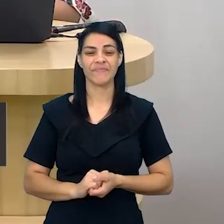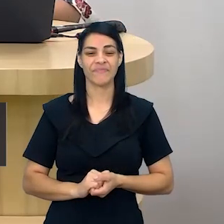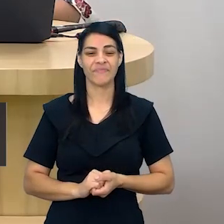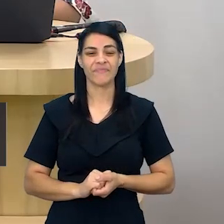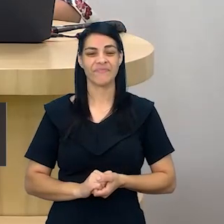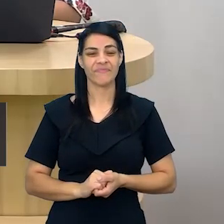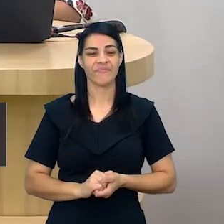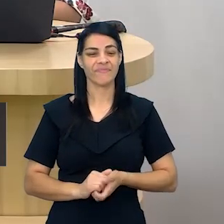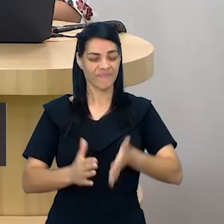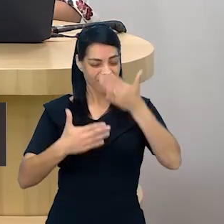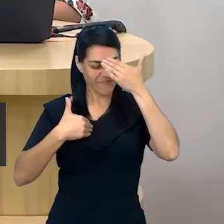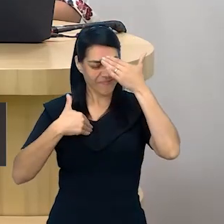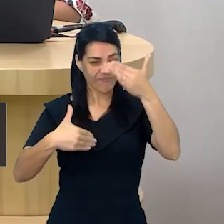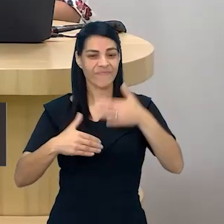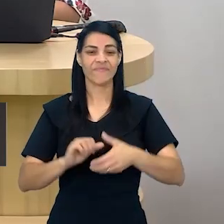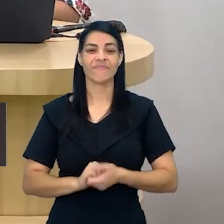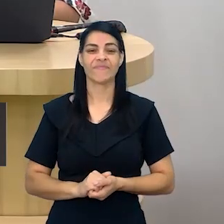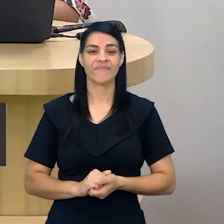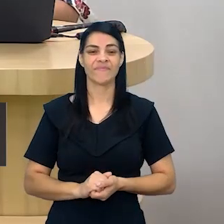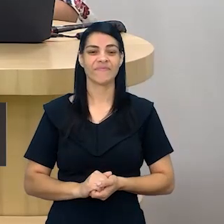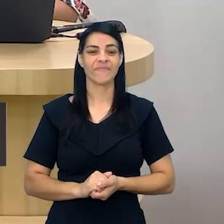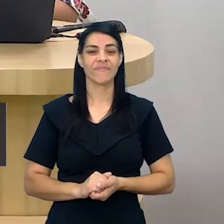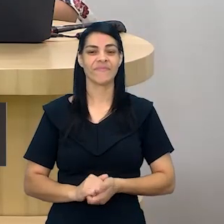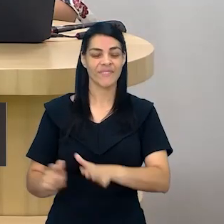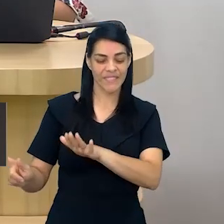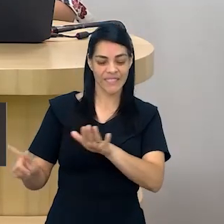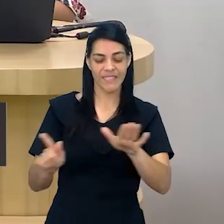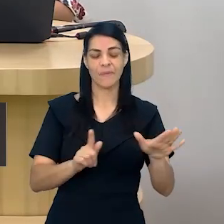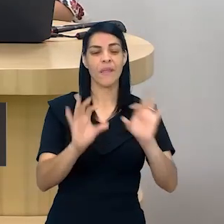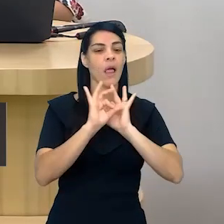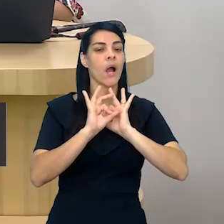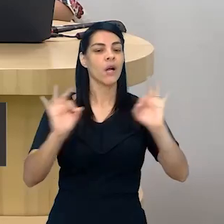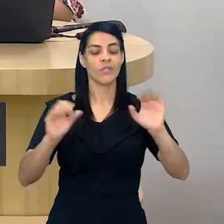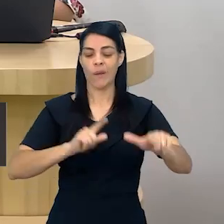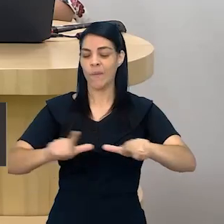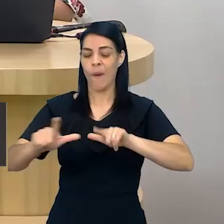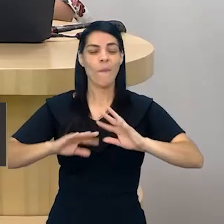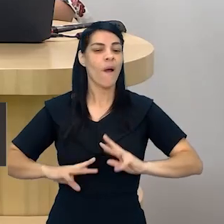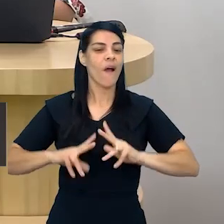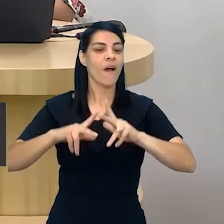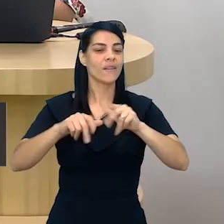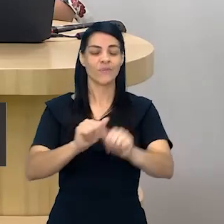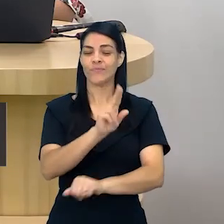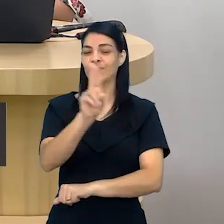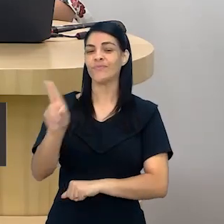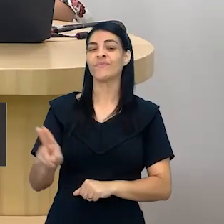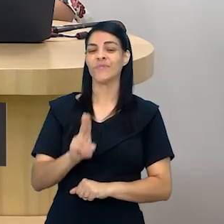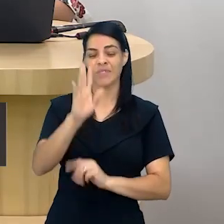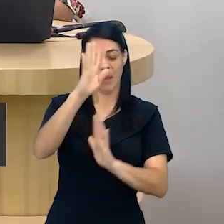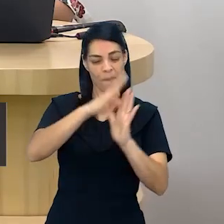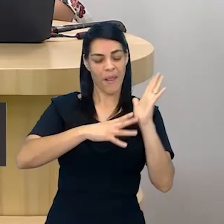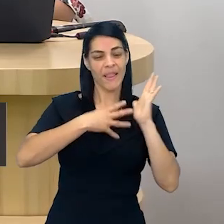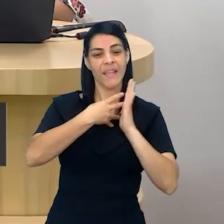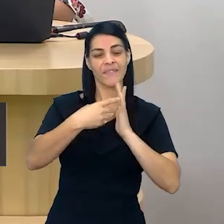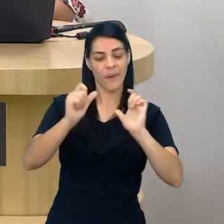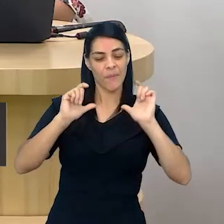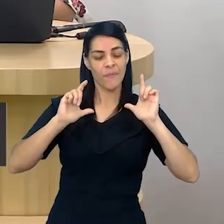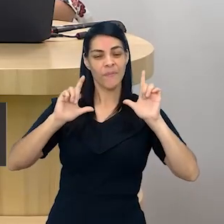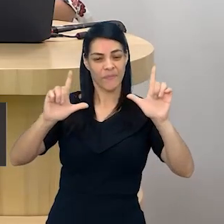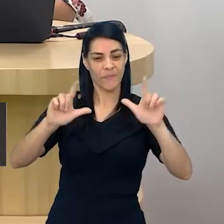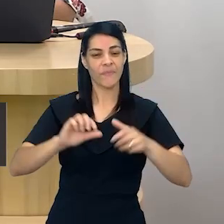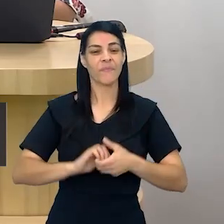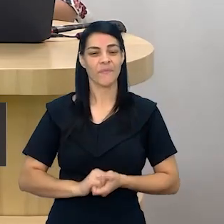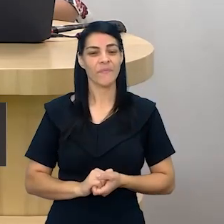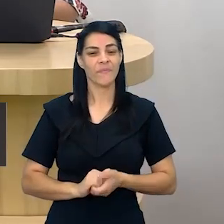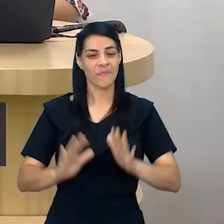Eu que agradeço um excelente uma excelente semana de trabalho a todos e utilizem aí a plataforma